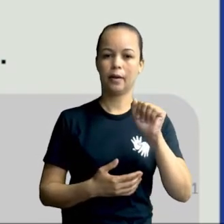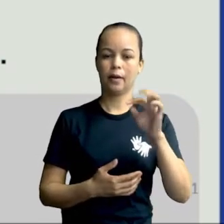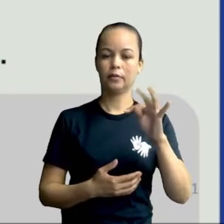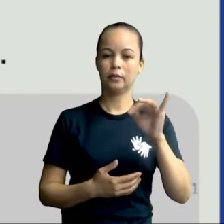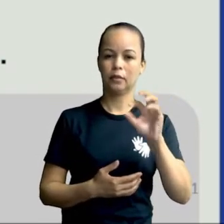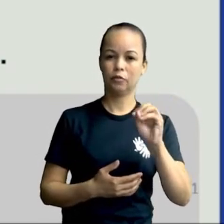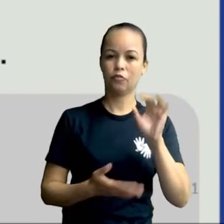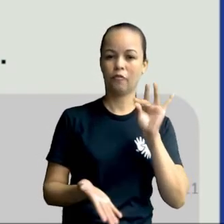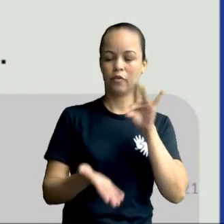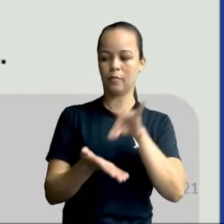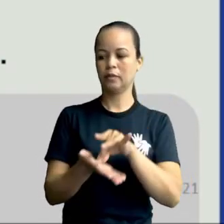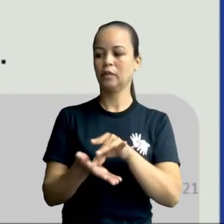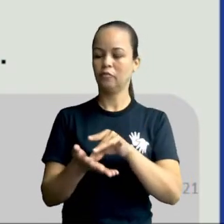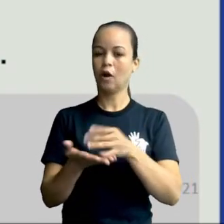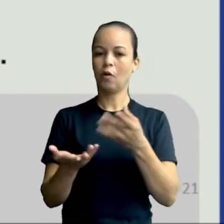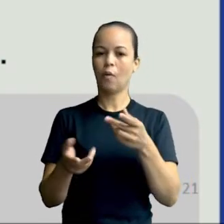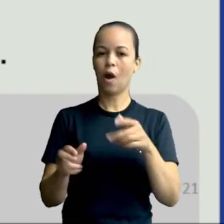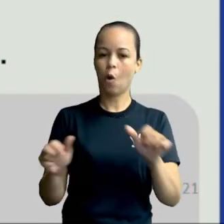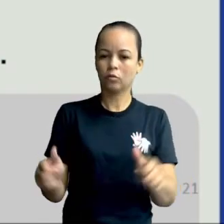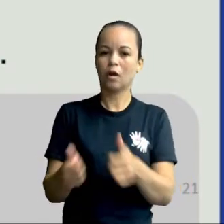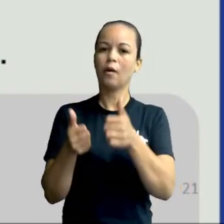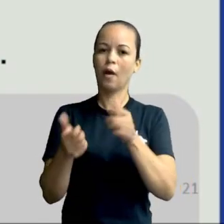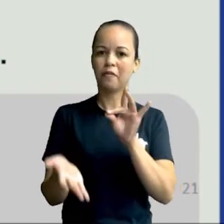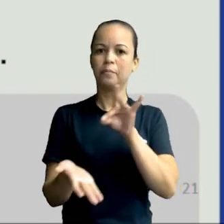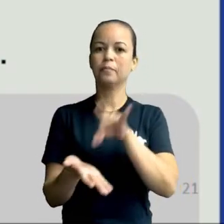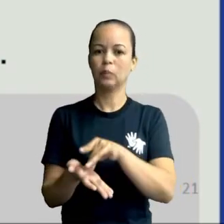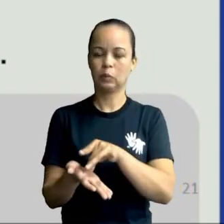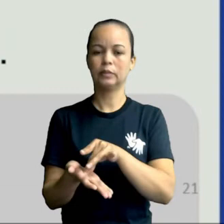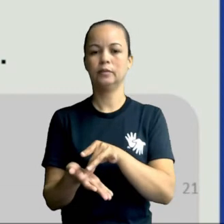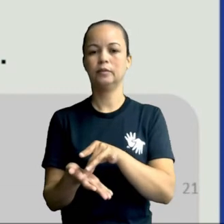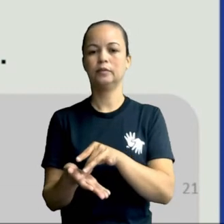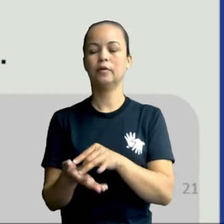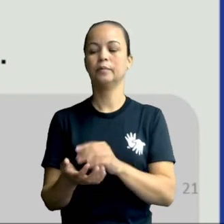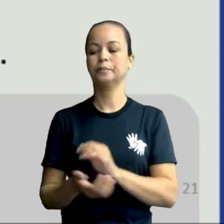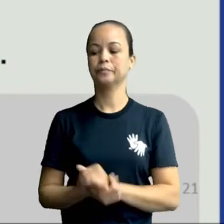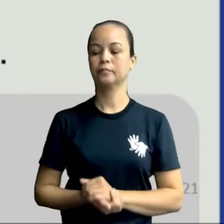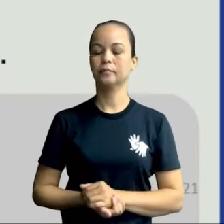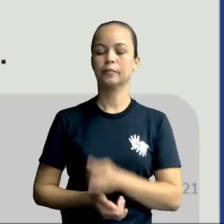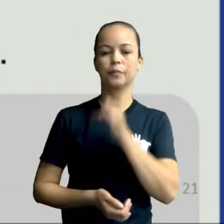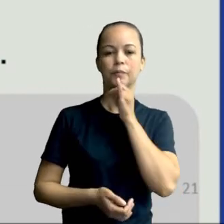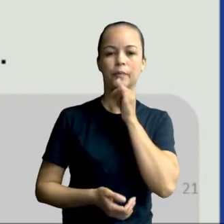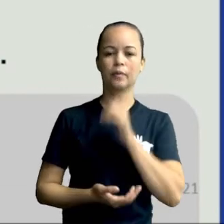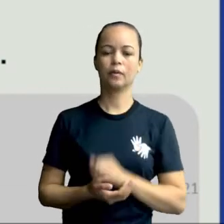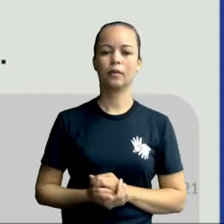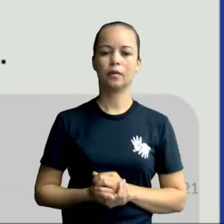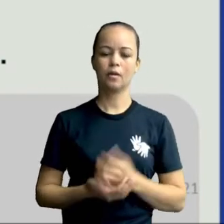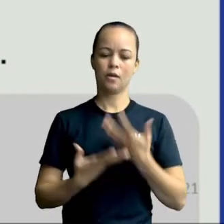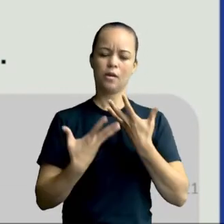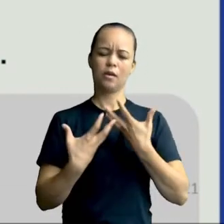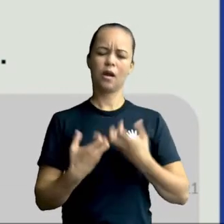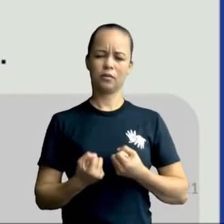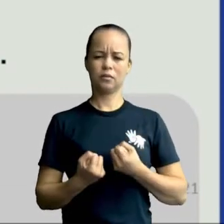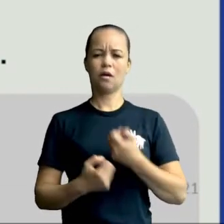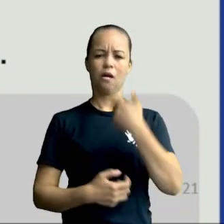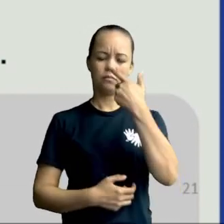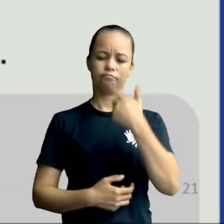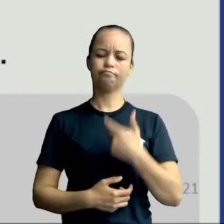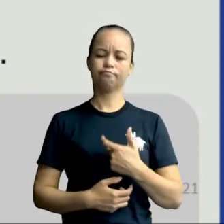afirmativo expressa uma ordem na forma positiva. Por exemplo, eu estou